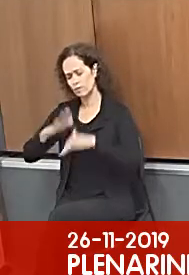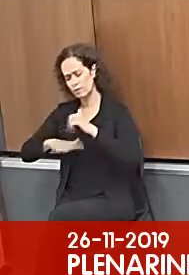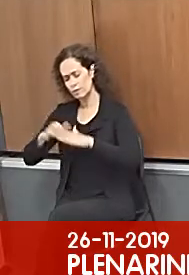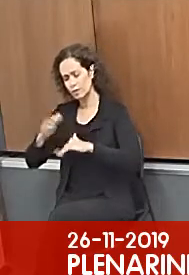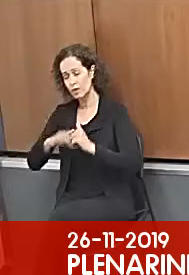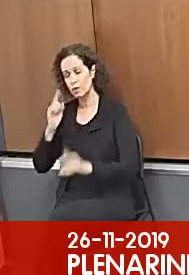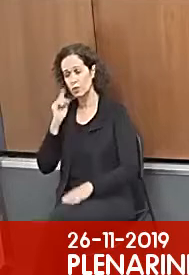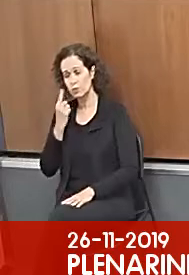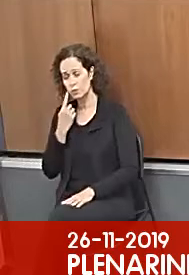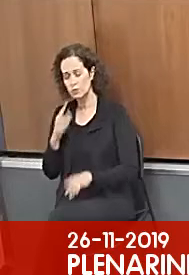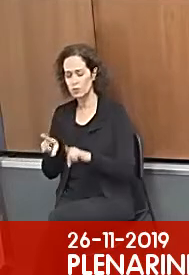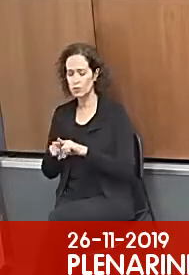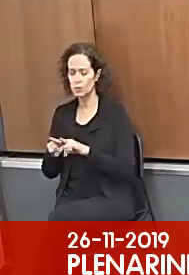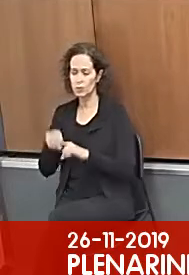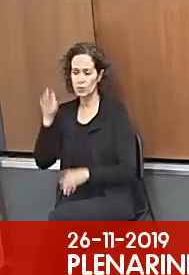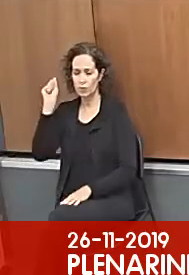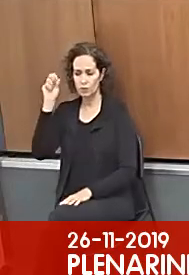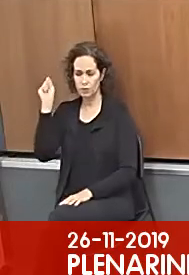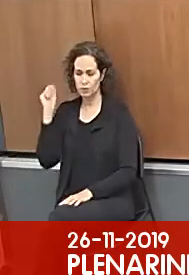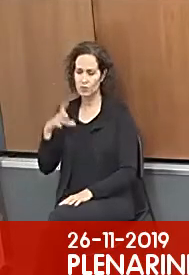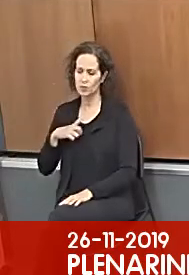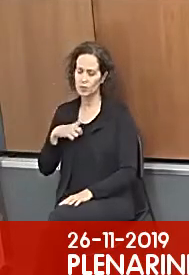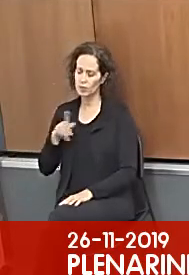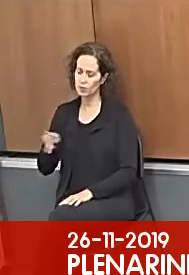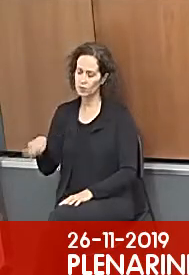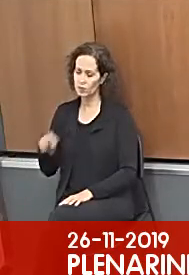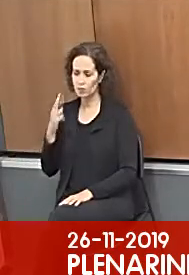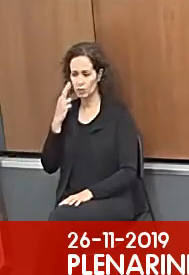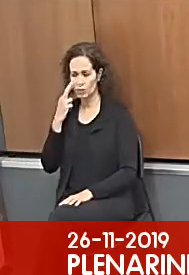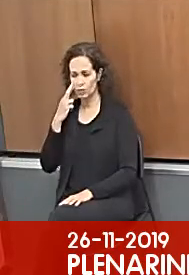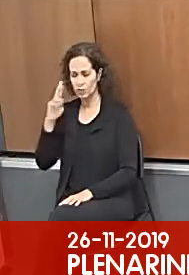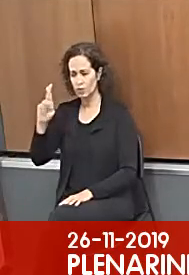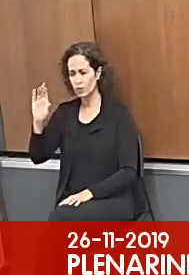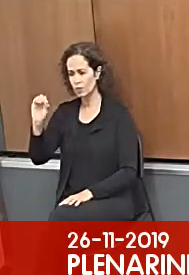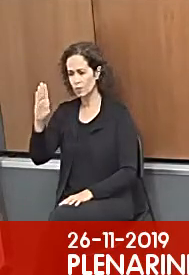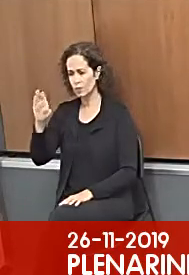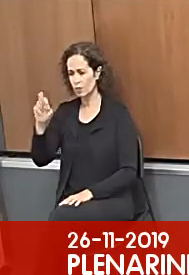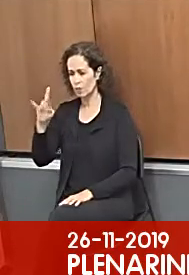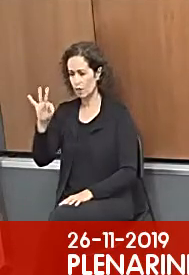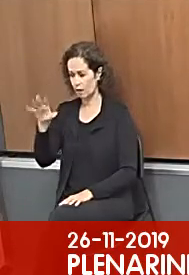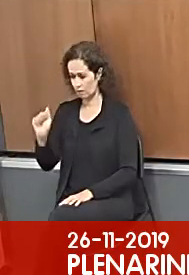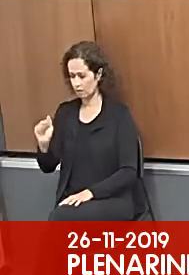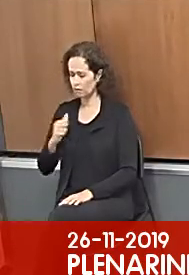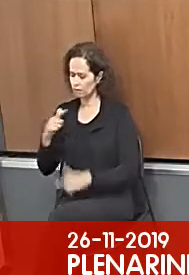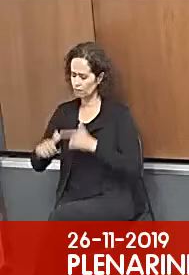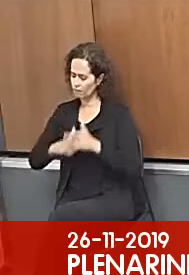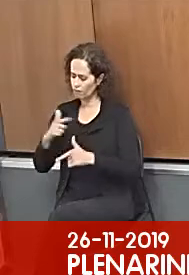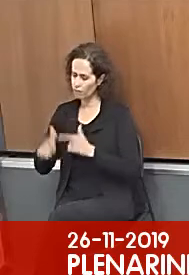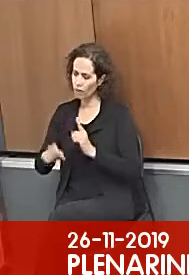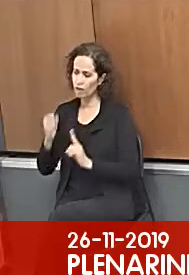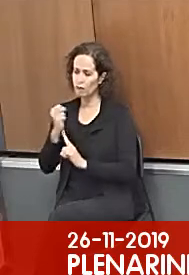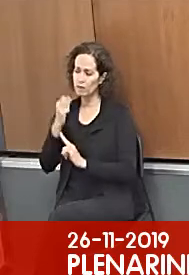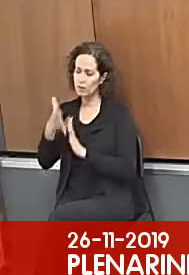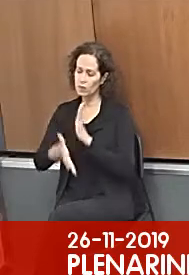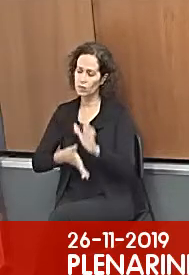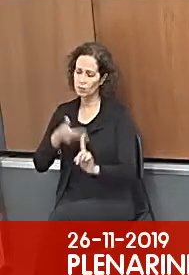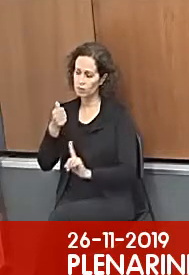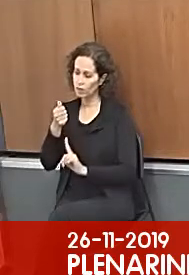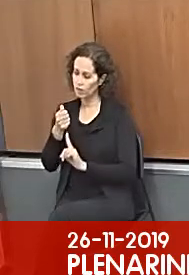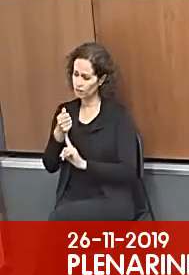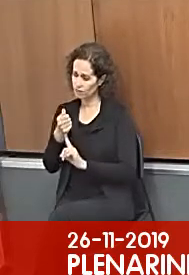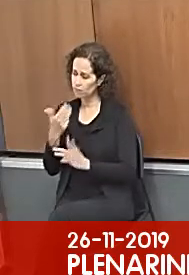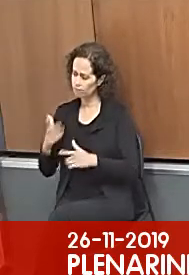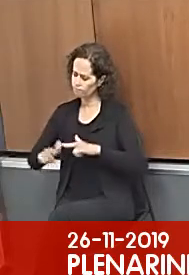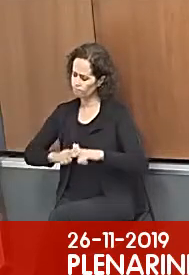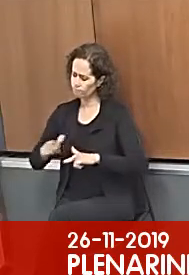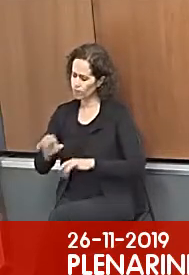surdos e ouvintes. Está aqui a professora Roberta, que trabalha lá no CAS, e desenvolve um trabalho muito bom. O